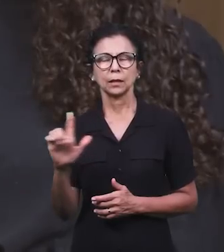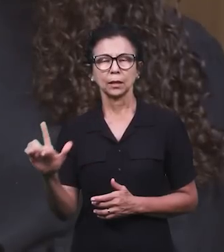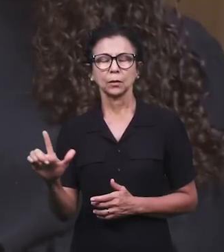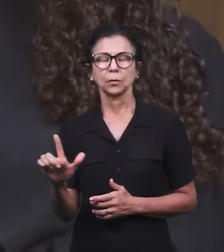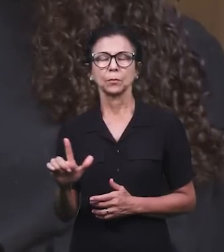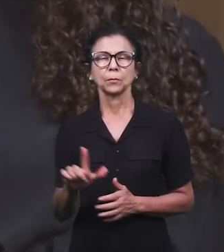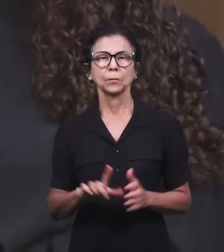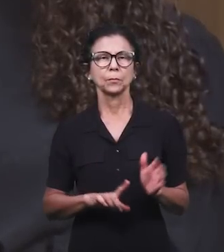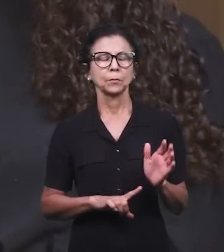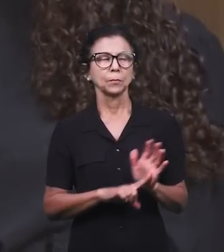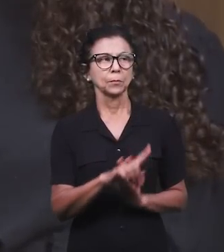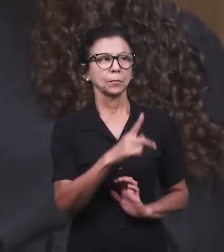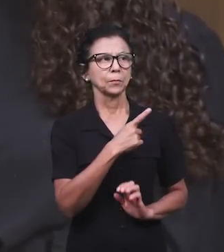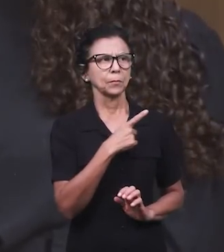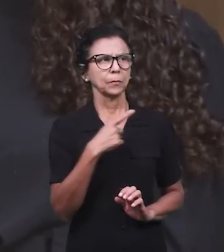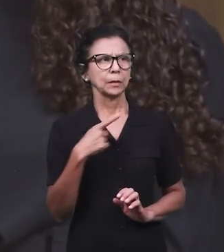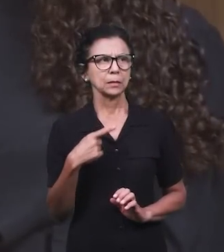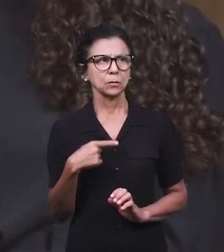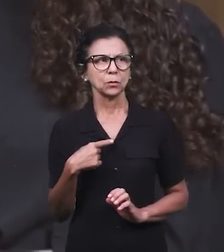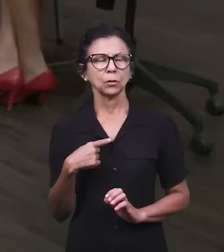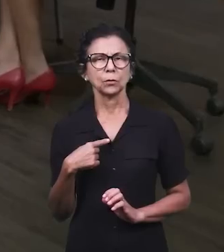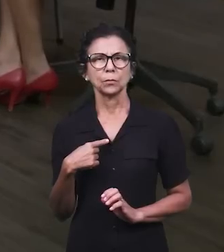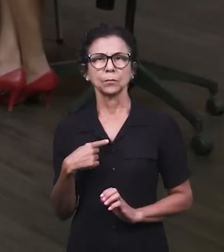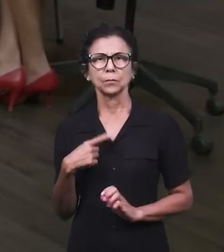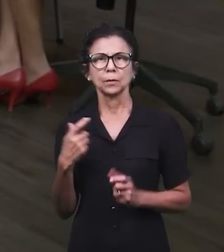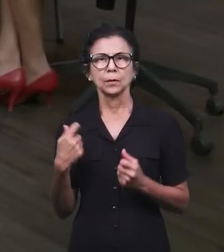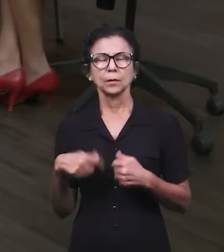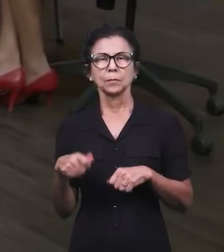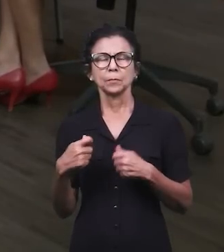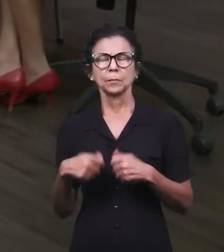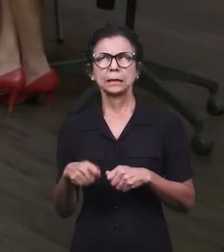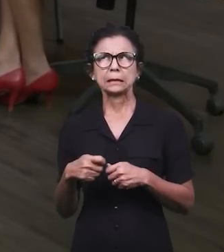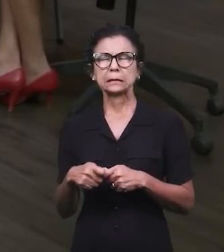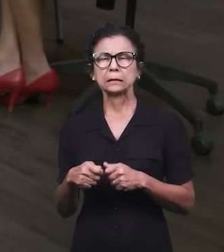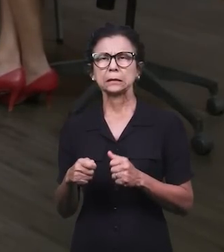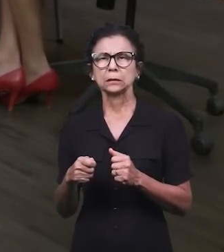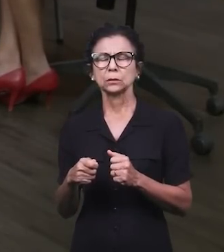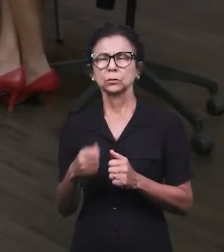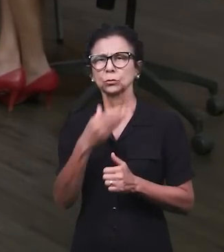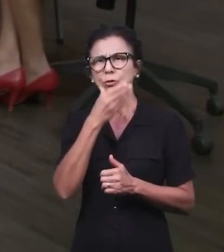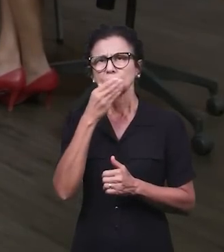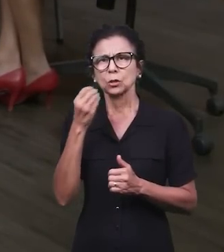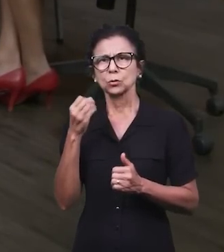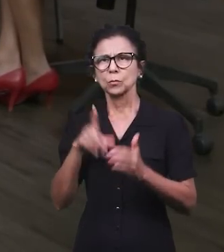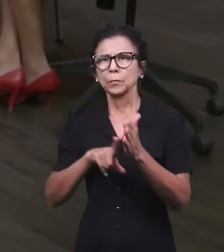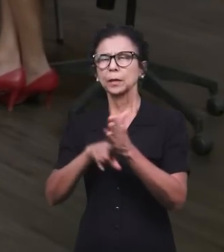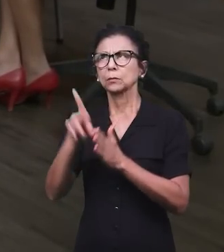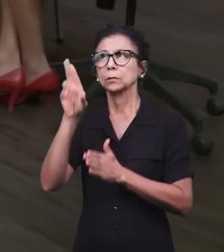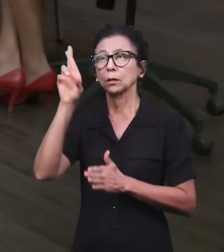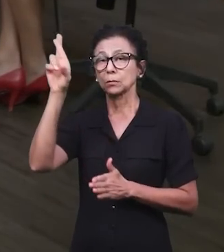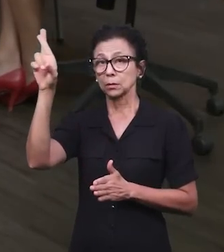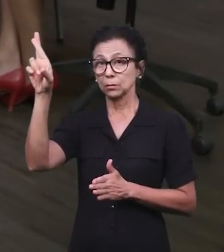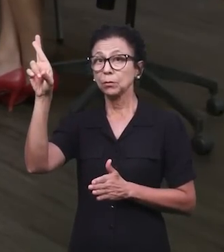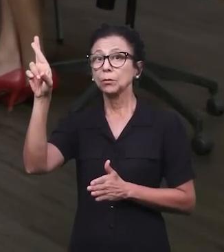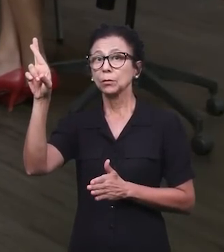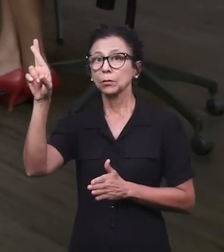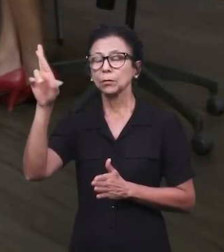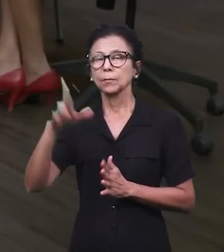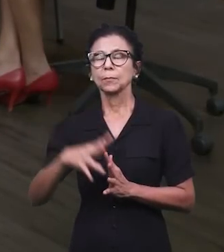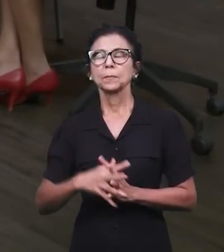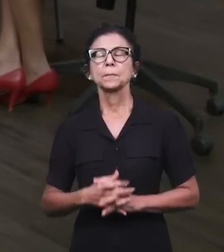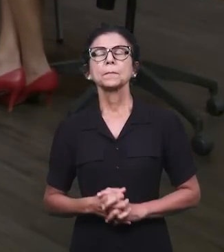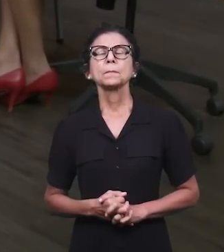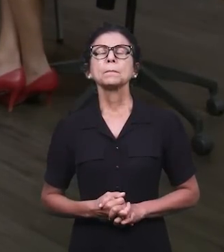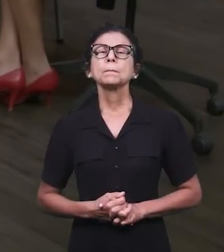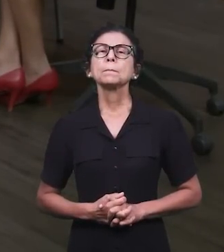deve ser consultado? Rafael, eu acho que consultar o jejum é uma atitude